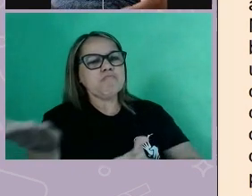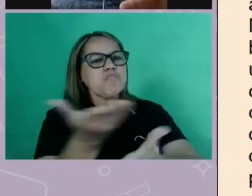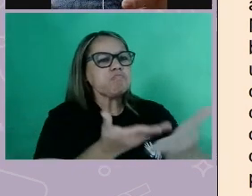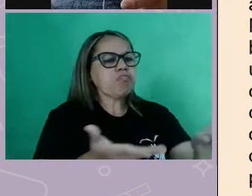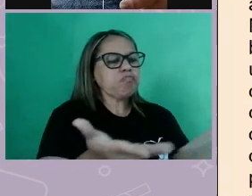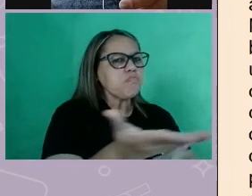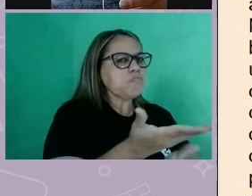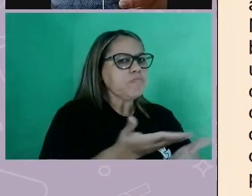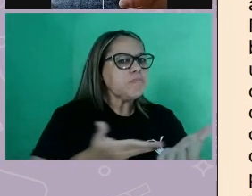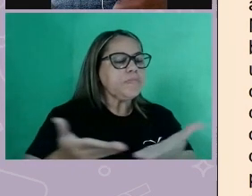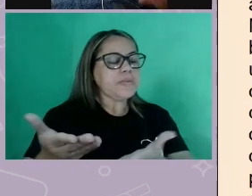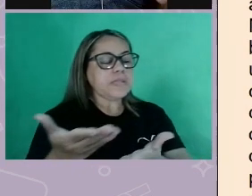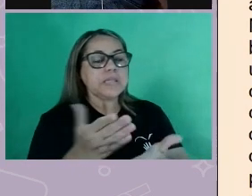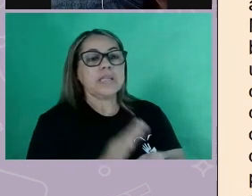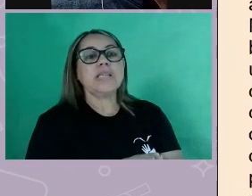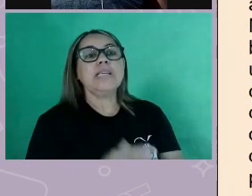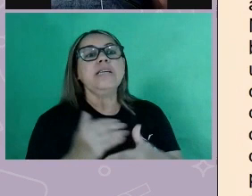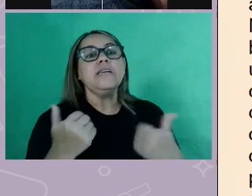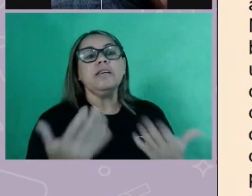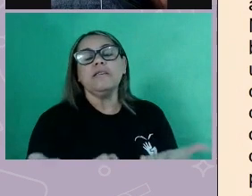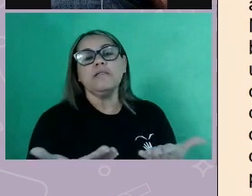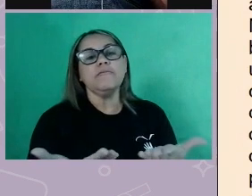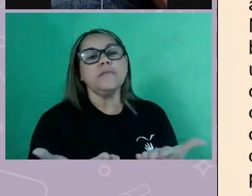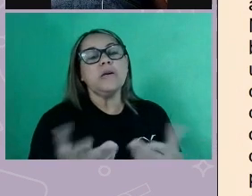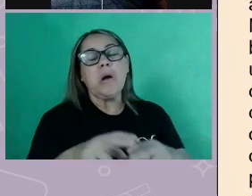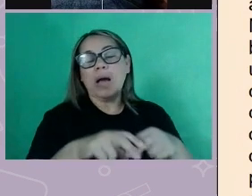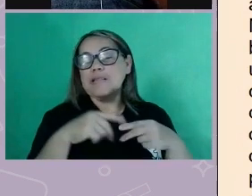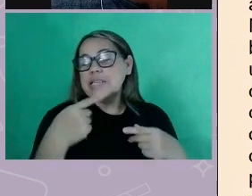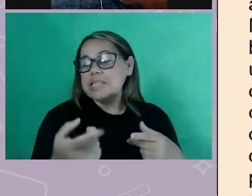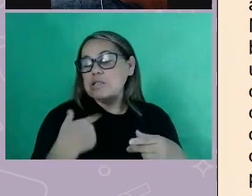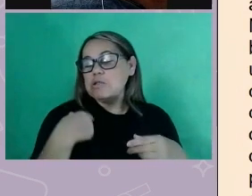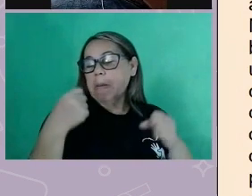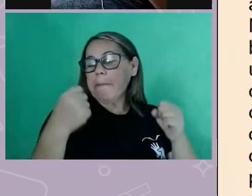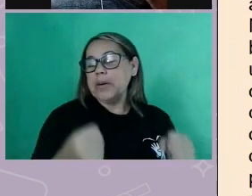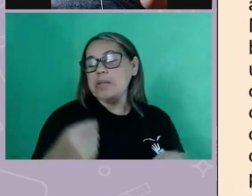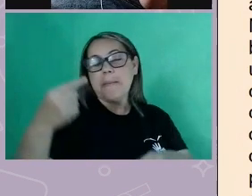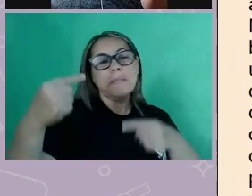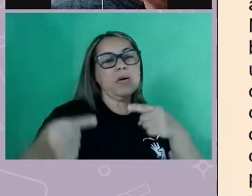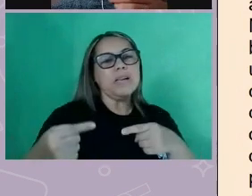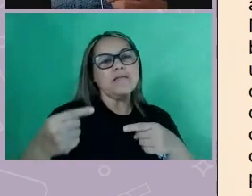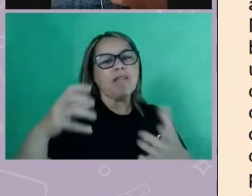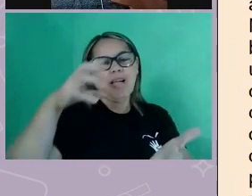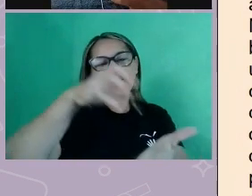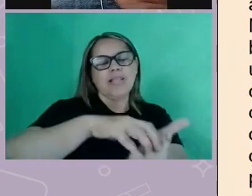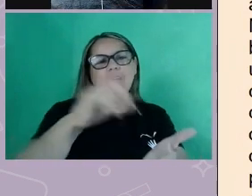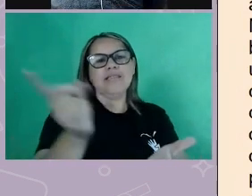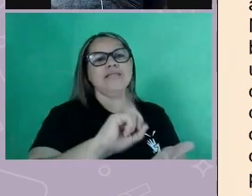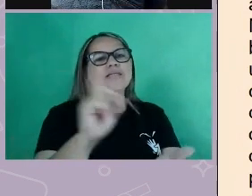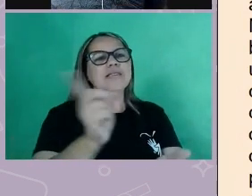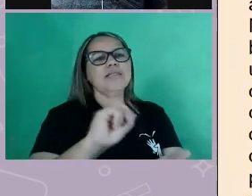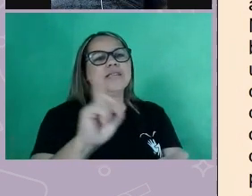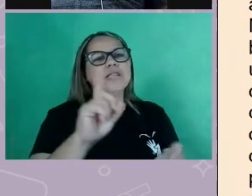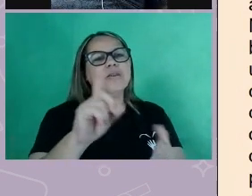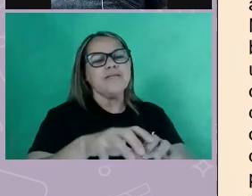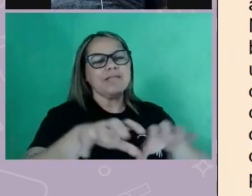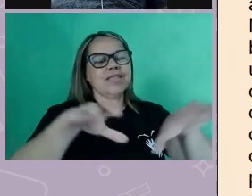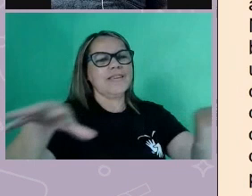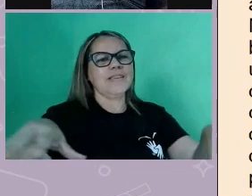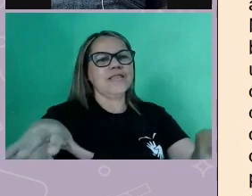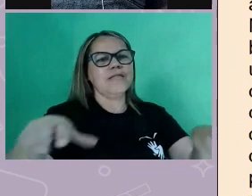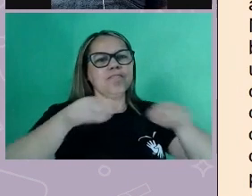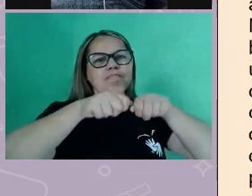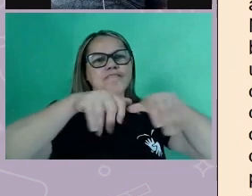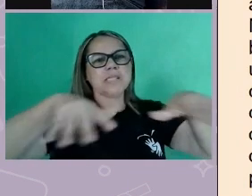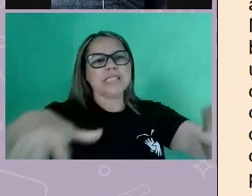vassalagem certo por conta disso o poder político não era centralizado ele era descentralizado como diz aqui